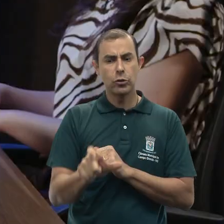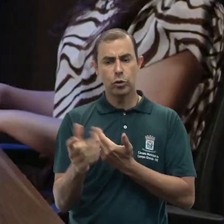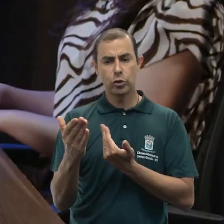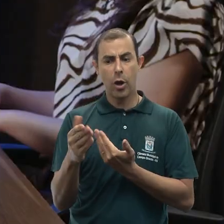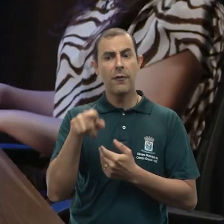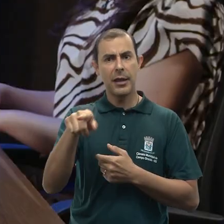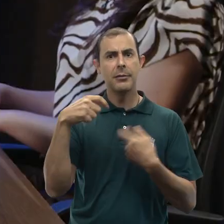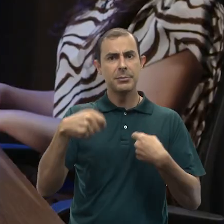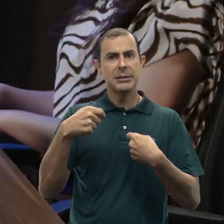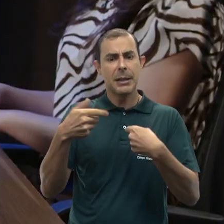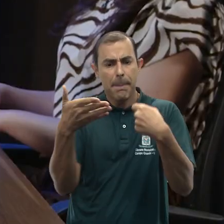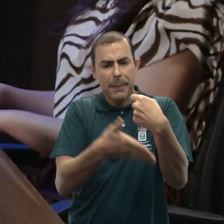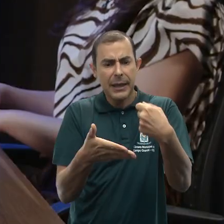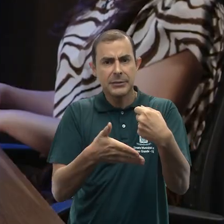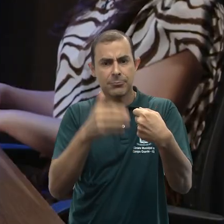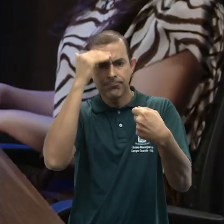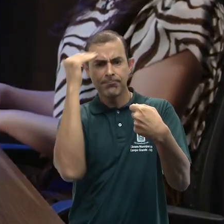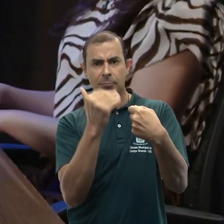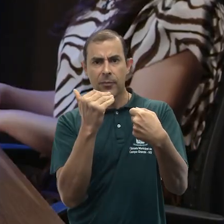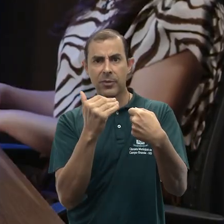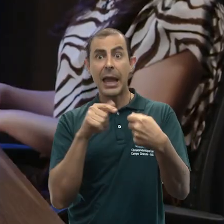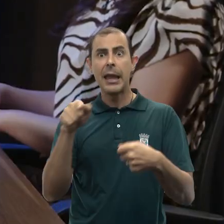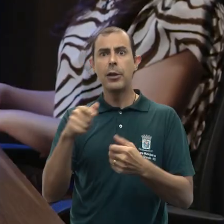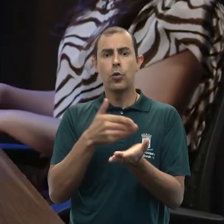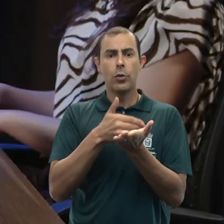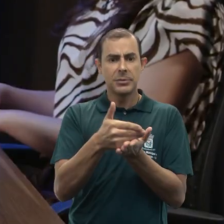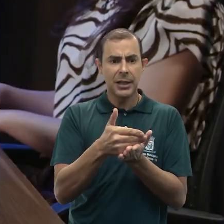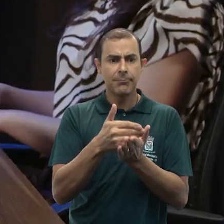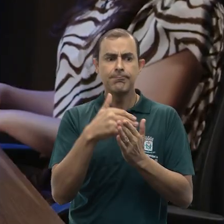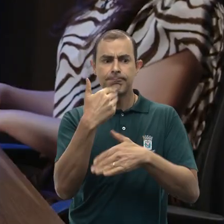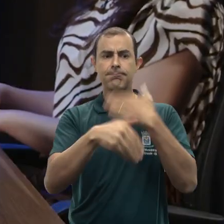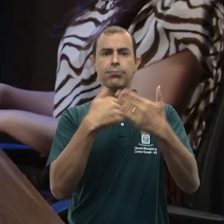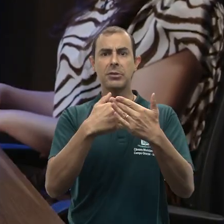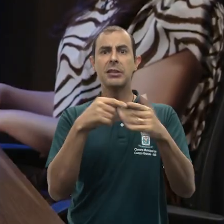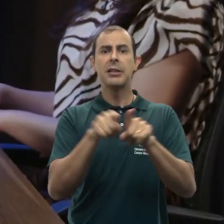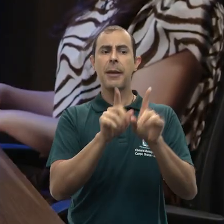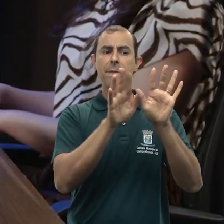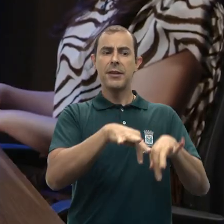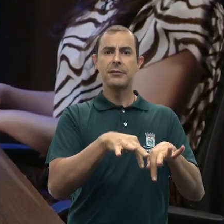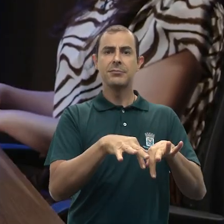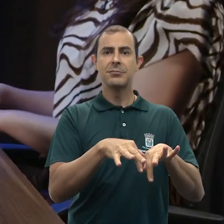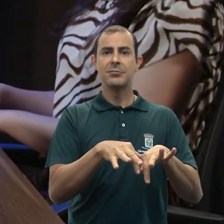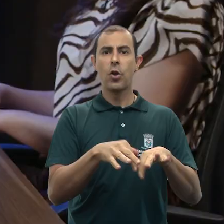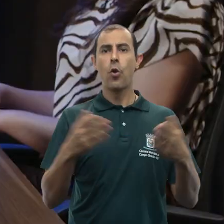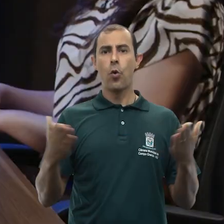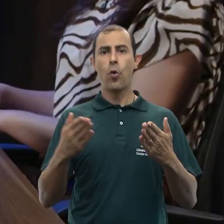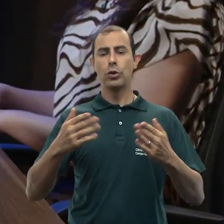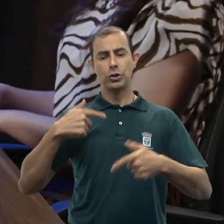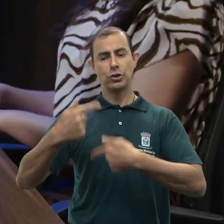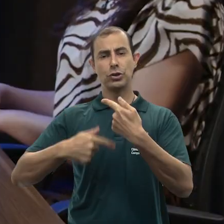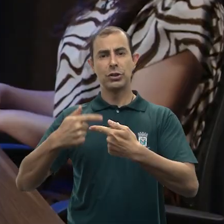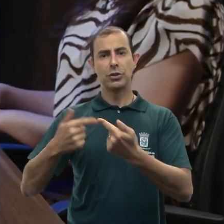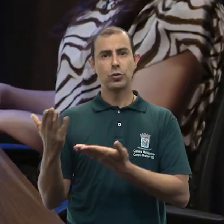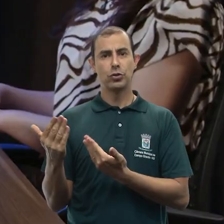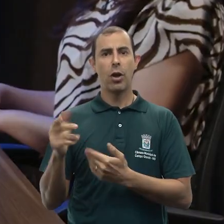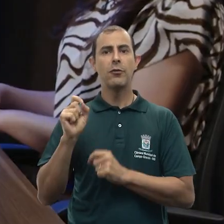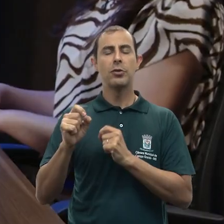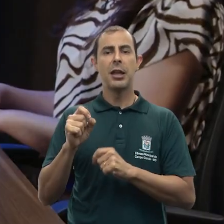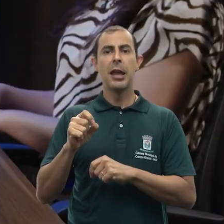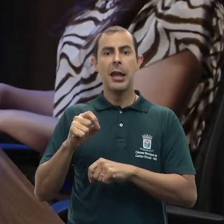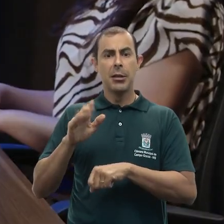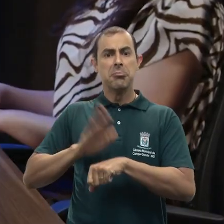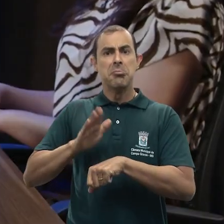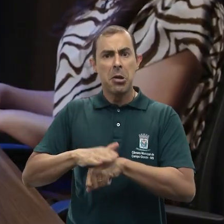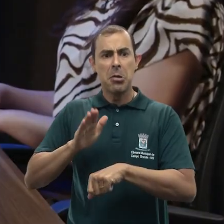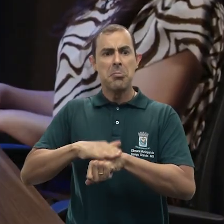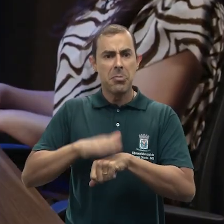mínimo? Começar, desenvolver e terminar alguma coisa. A gente tem uma geração de pessoas que tem muita iniciativa e pouca